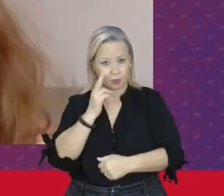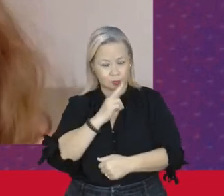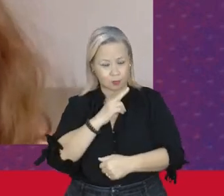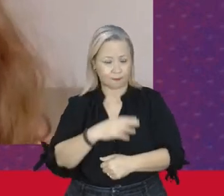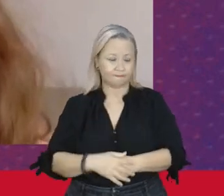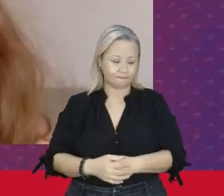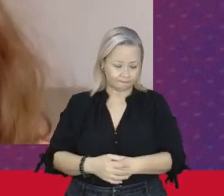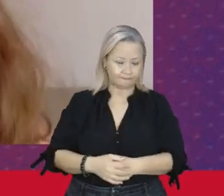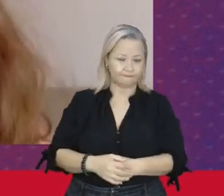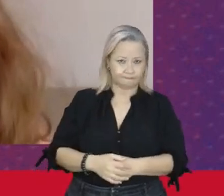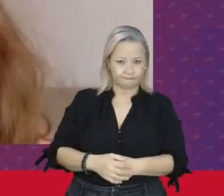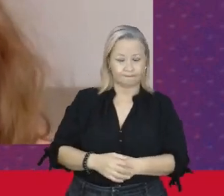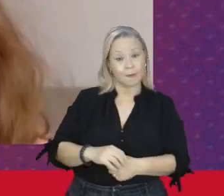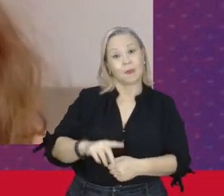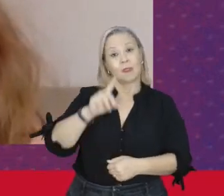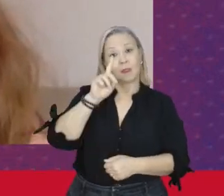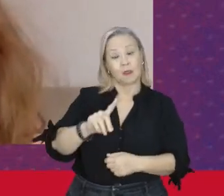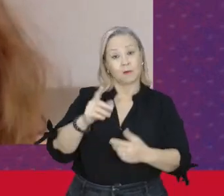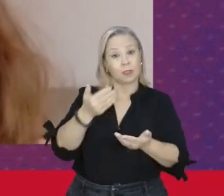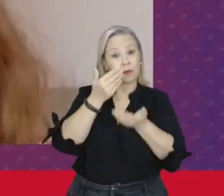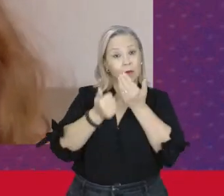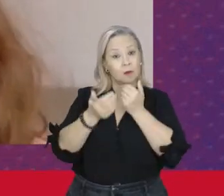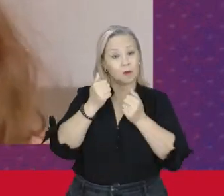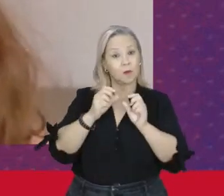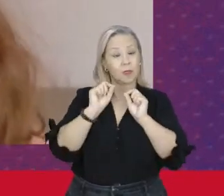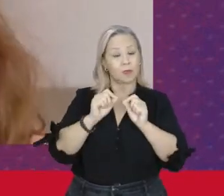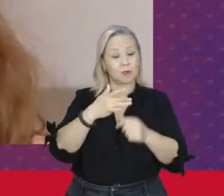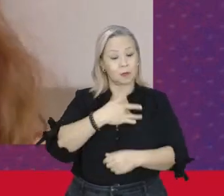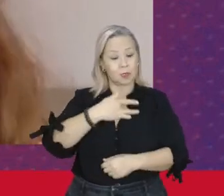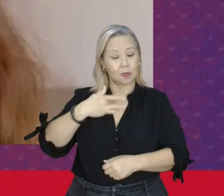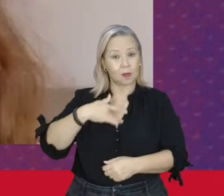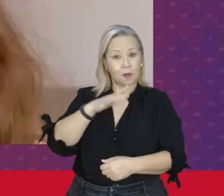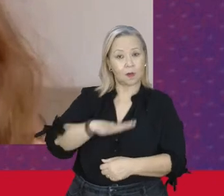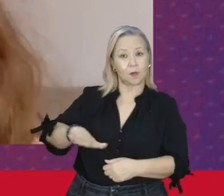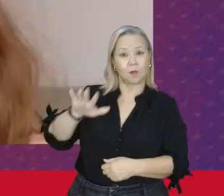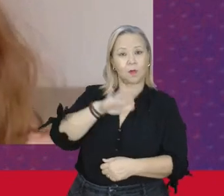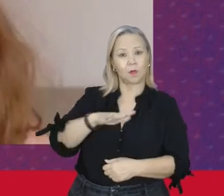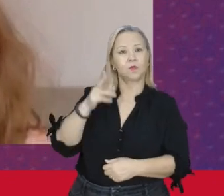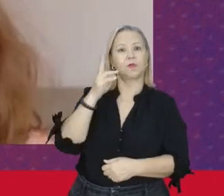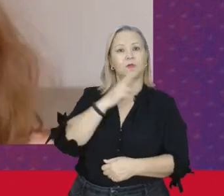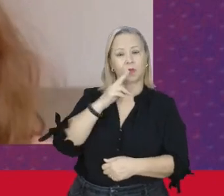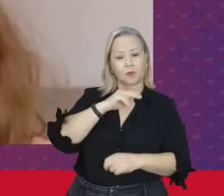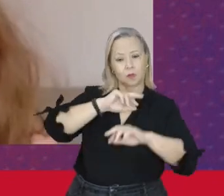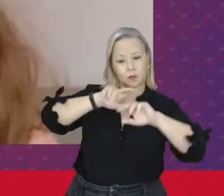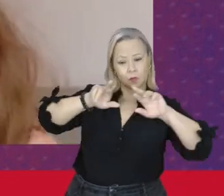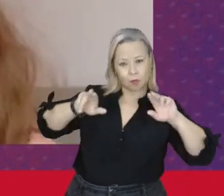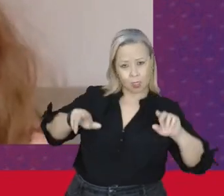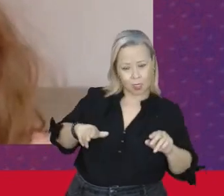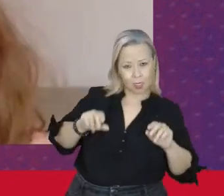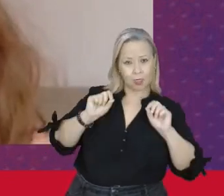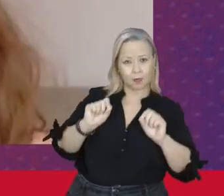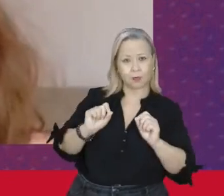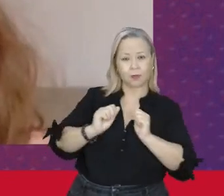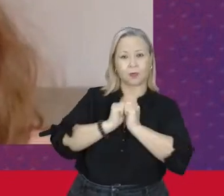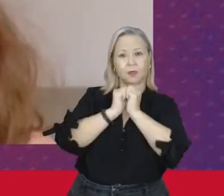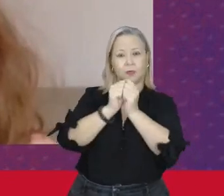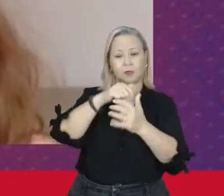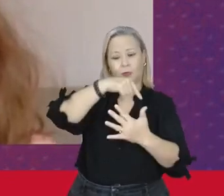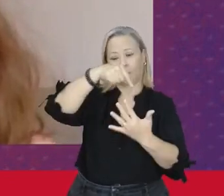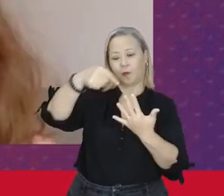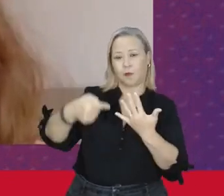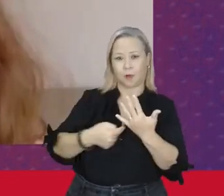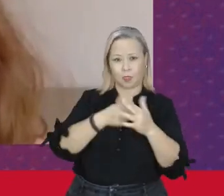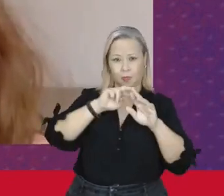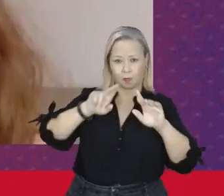seja, é um direito à alimentação saudável com todos os micronutrientes, com a diversidade, com o componente da